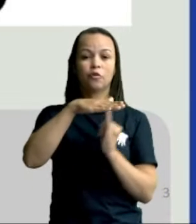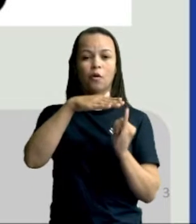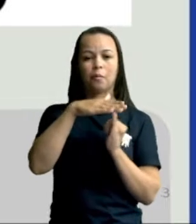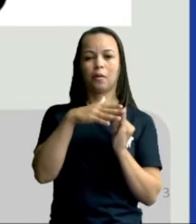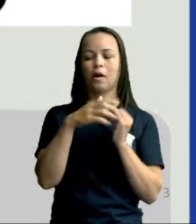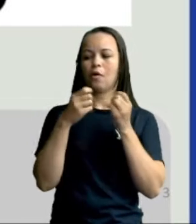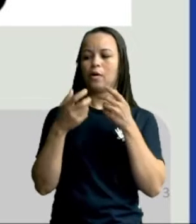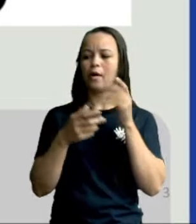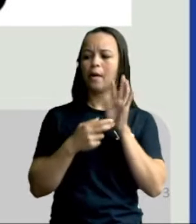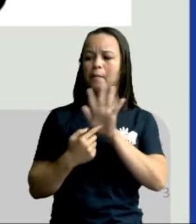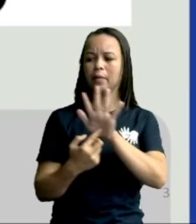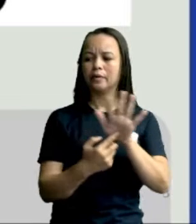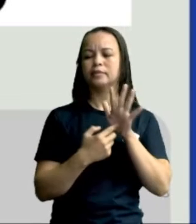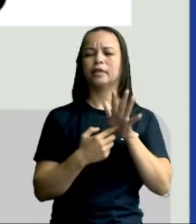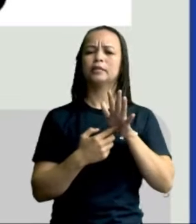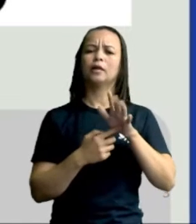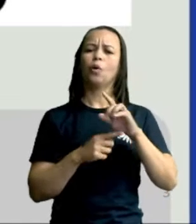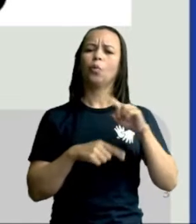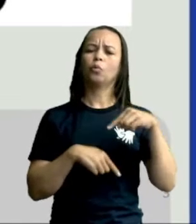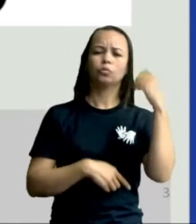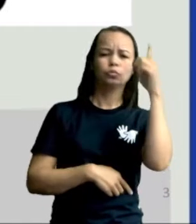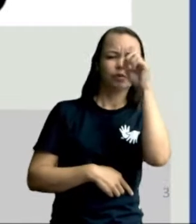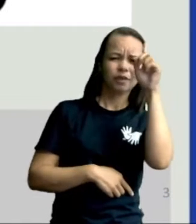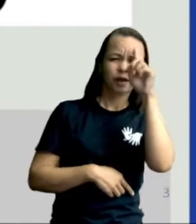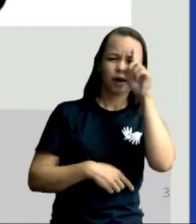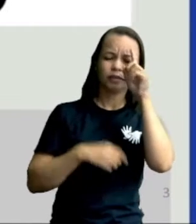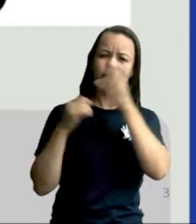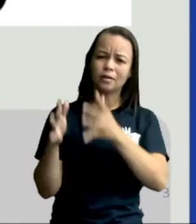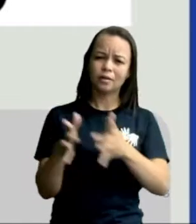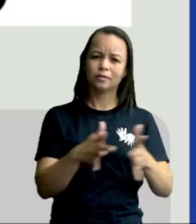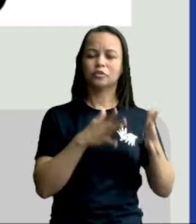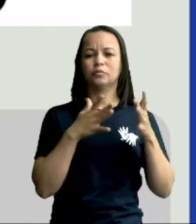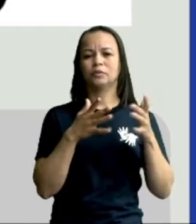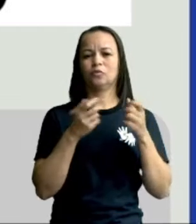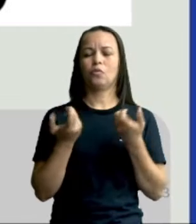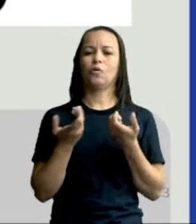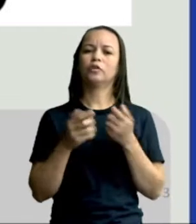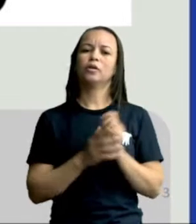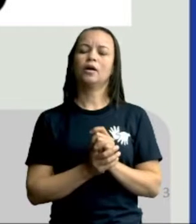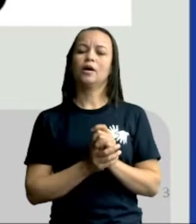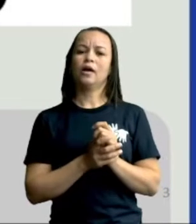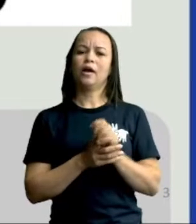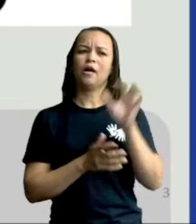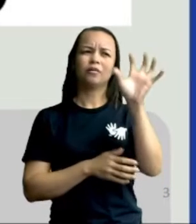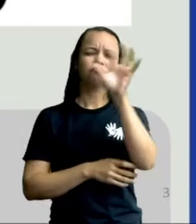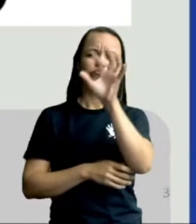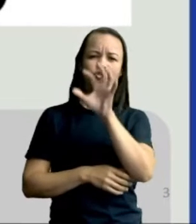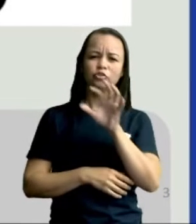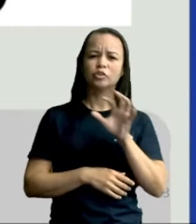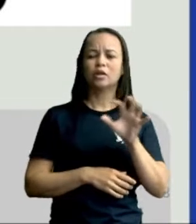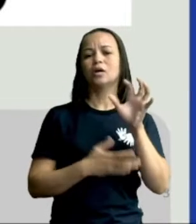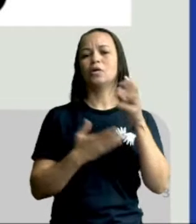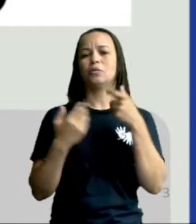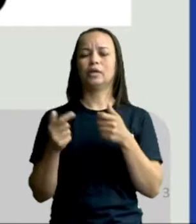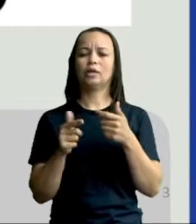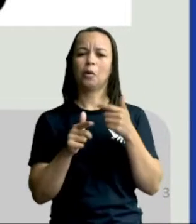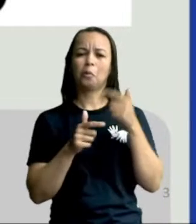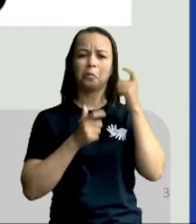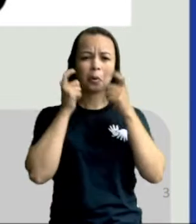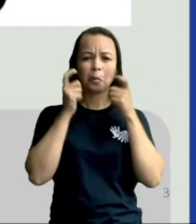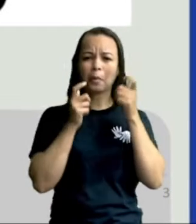cotidiana, ou seja, trata-se de uma linguagem espontânea, regionalista e despreocupada com as